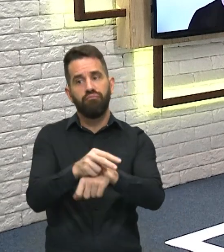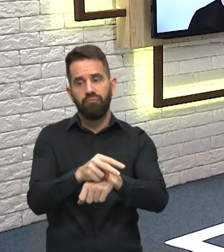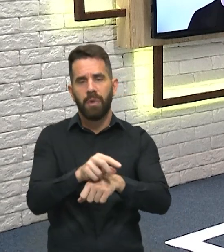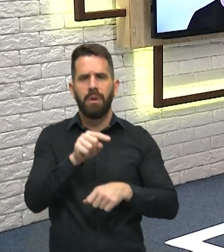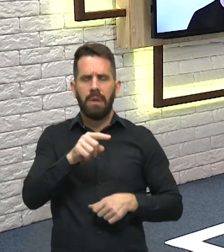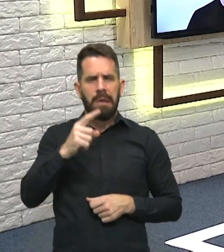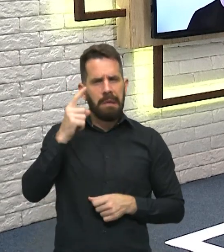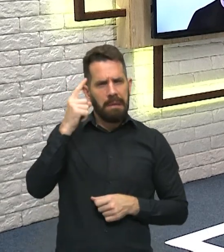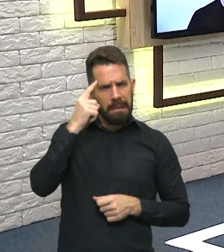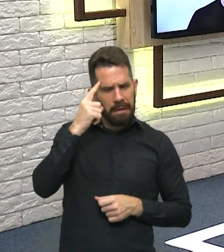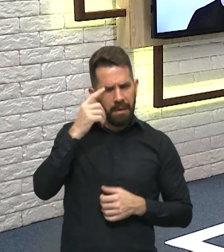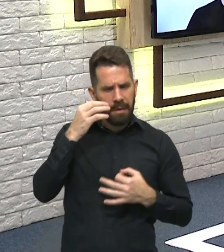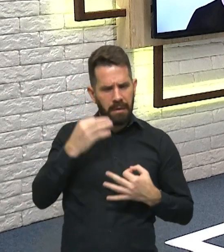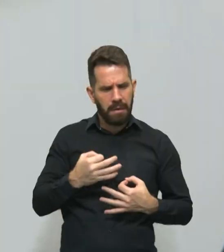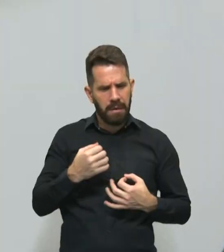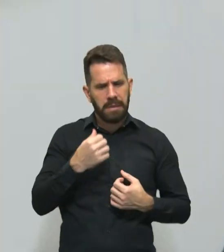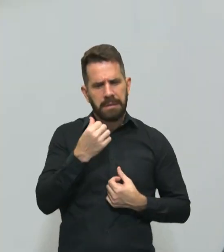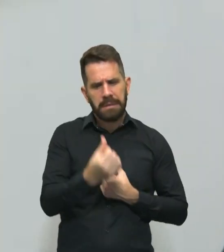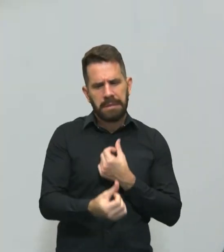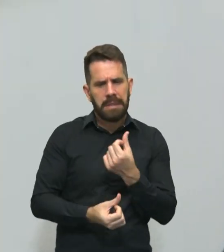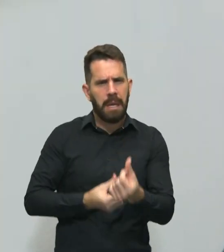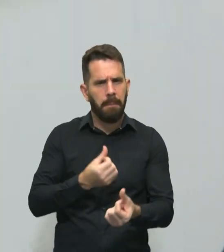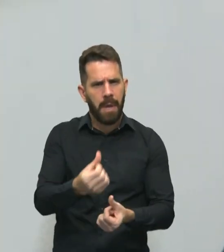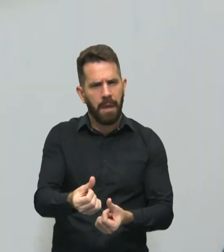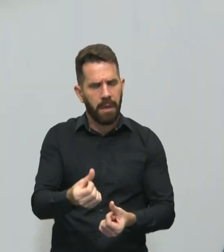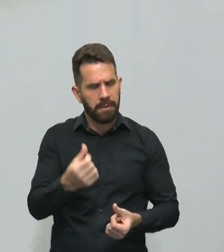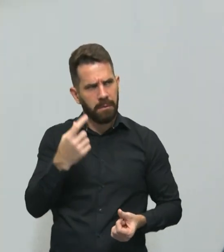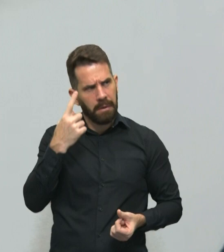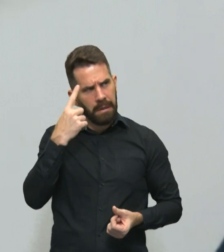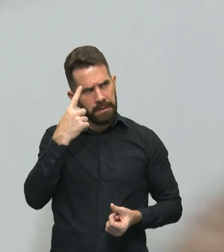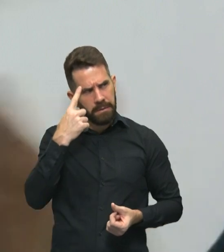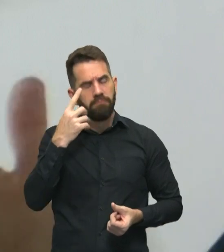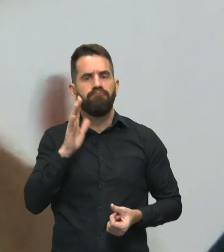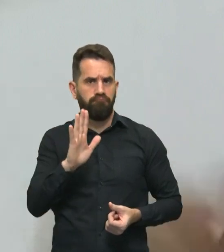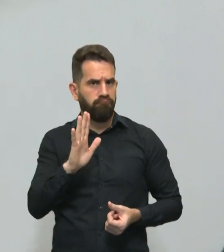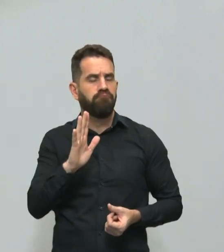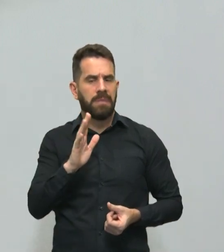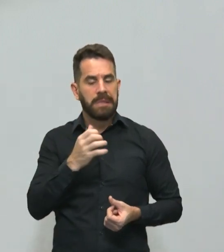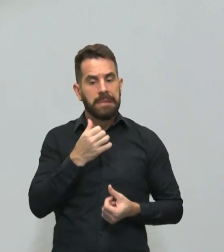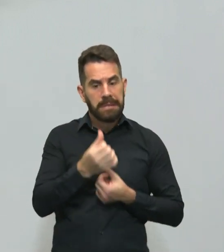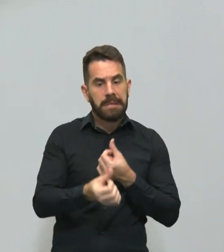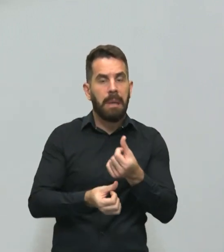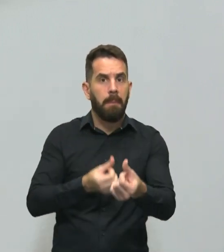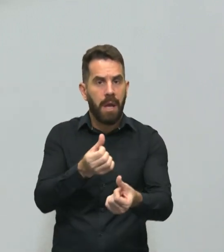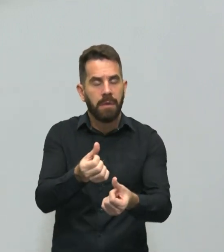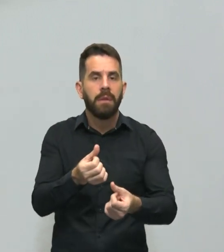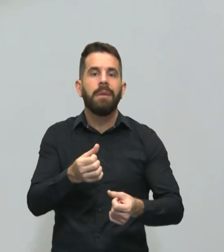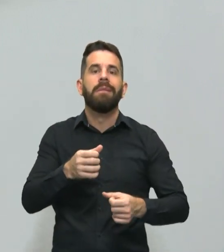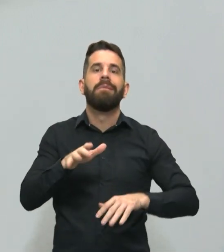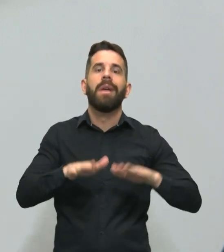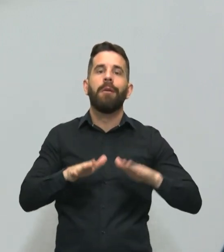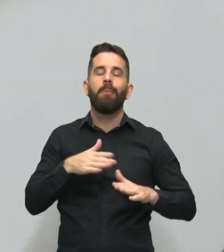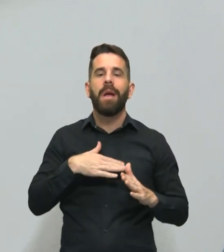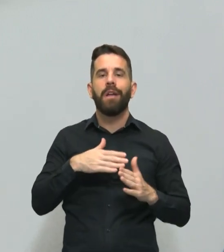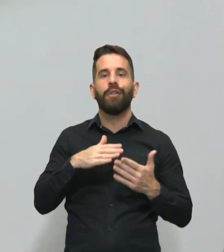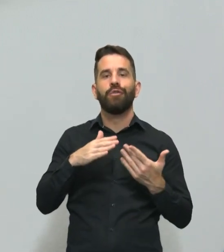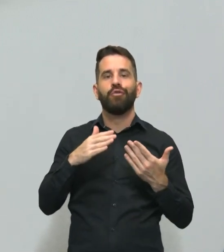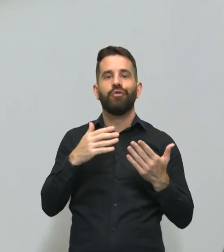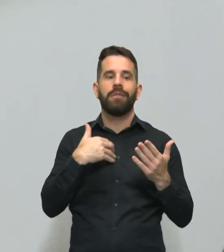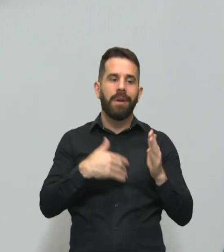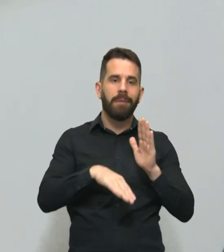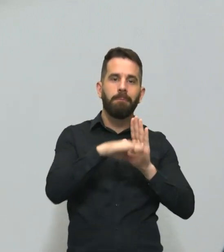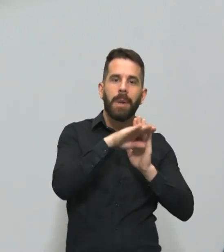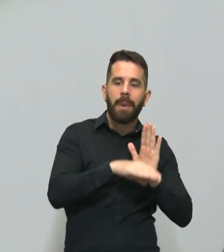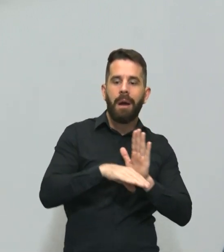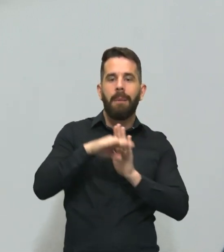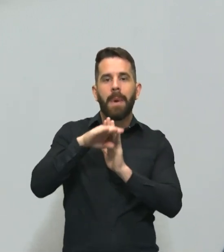se eu não me engano, é semestral, que são por fases, né? Por chamadas do